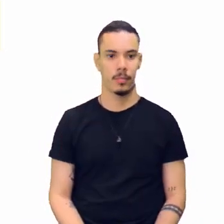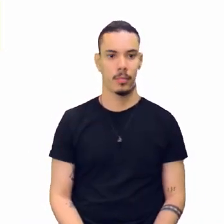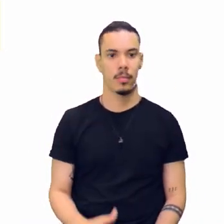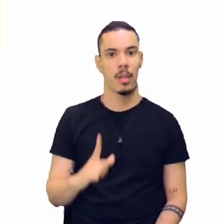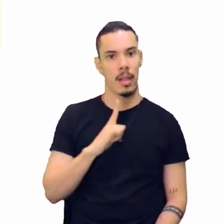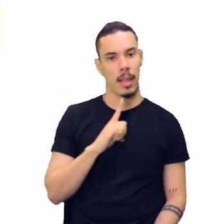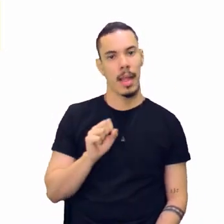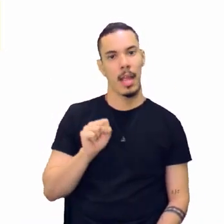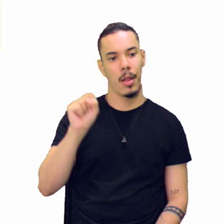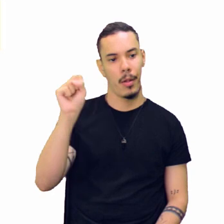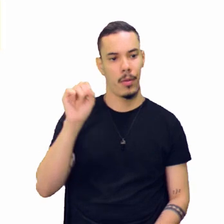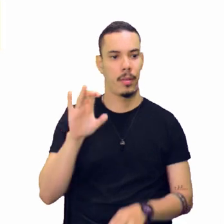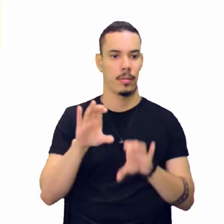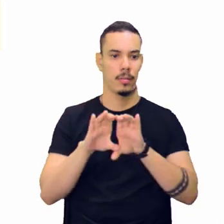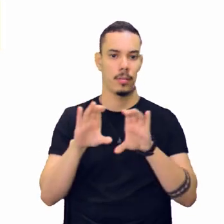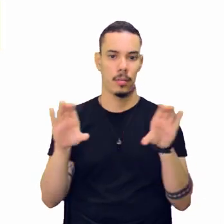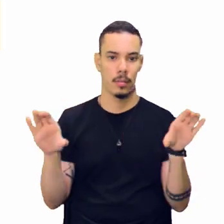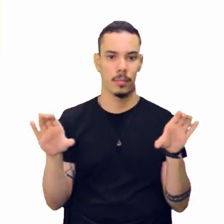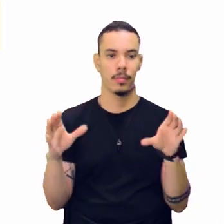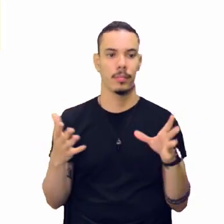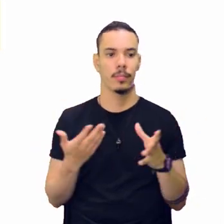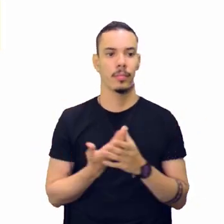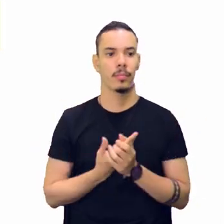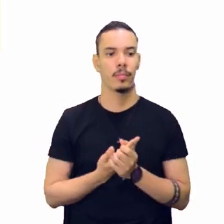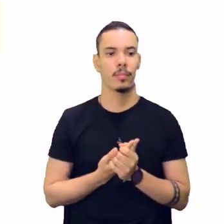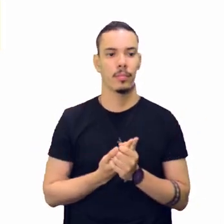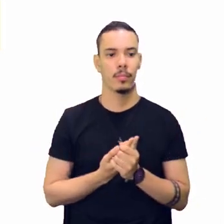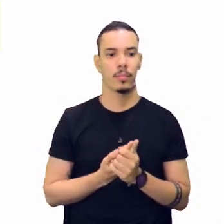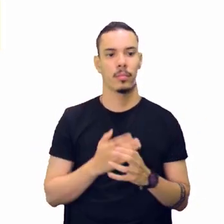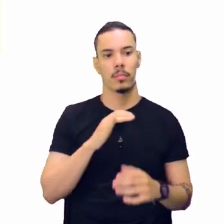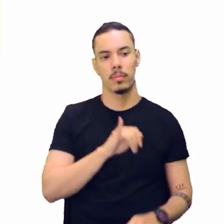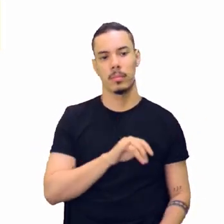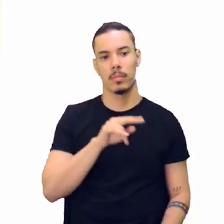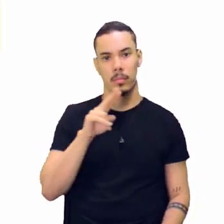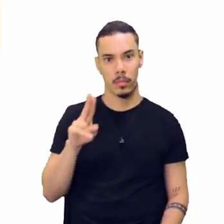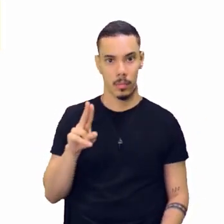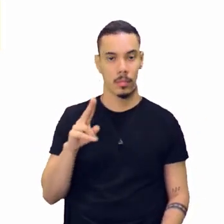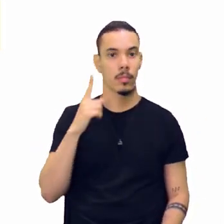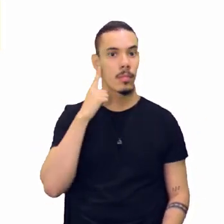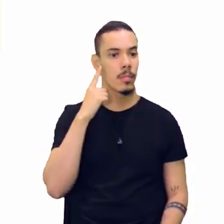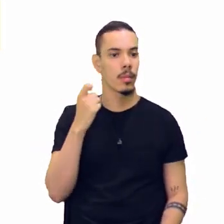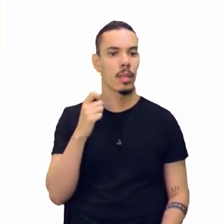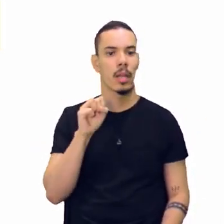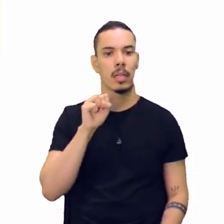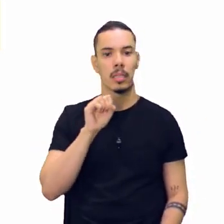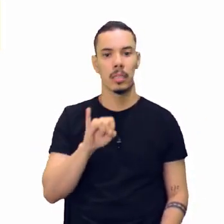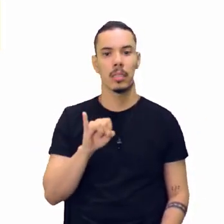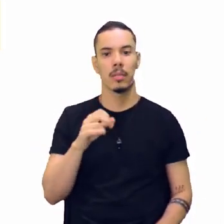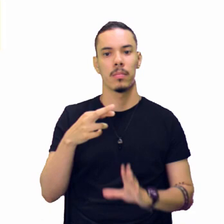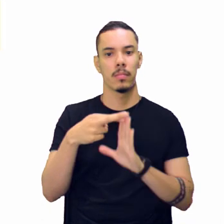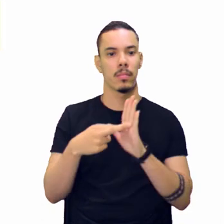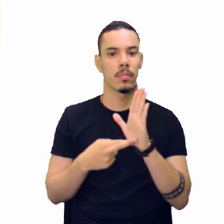herói, céu, tá? E o tônico recebe acento se cumprir a seguinte